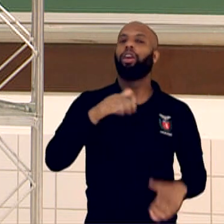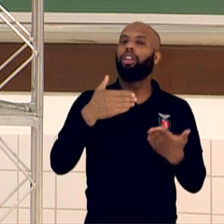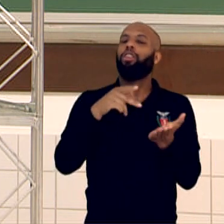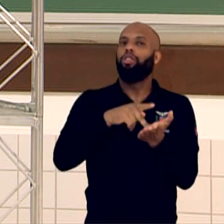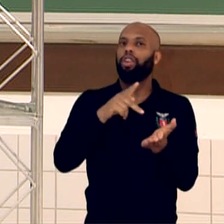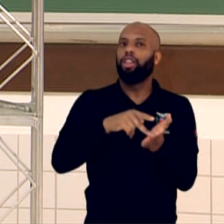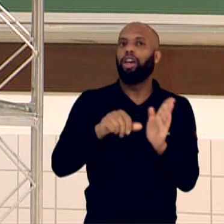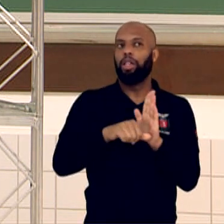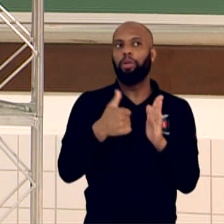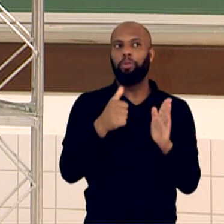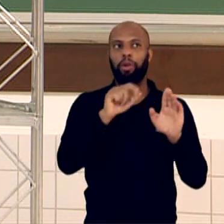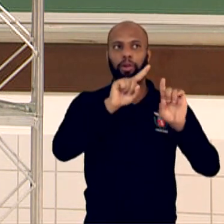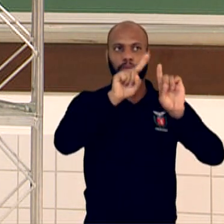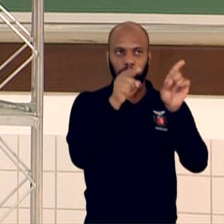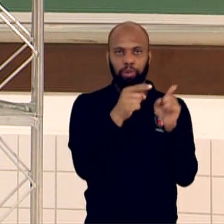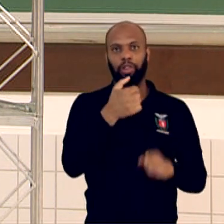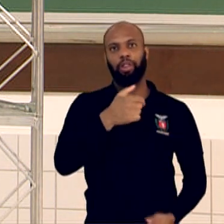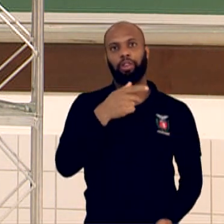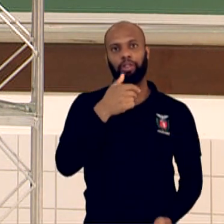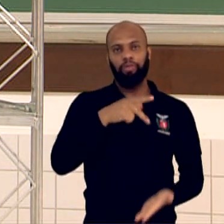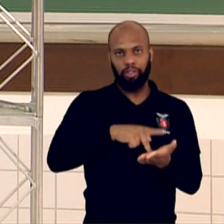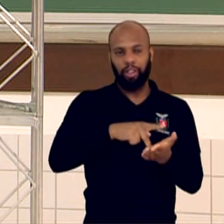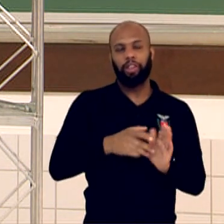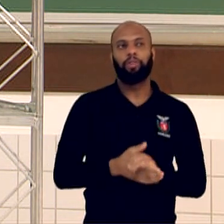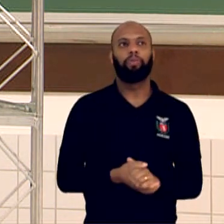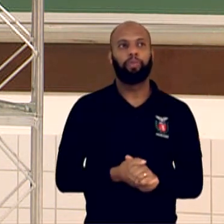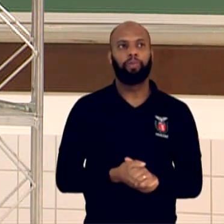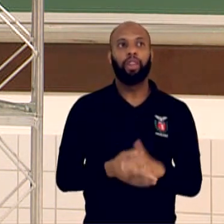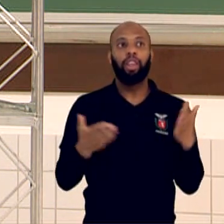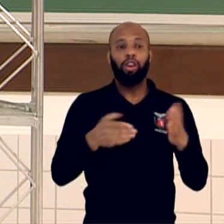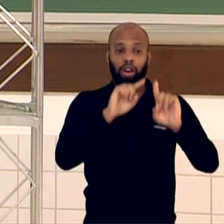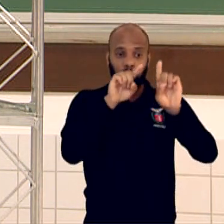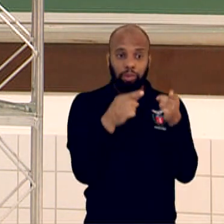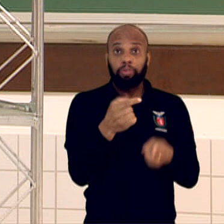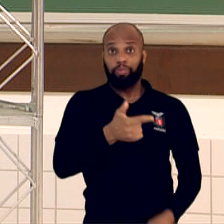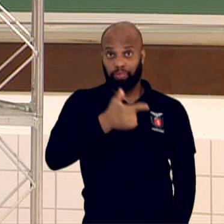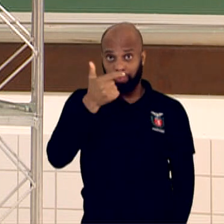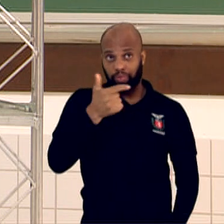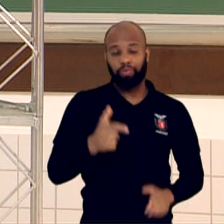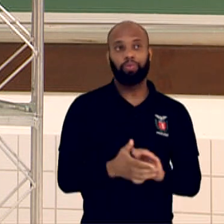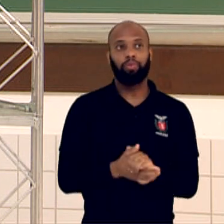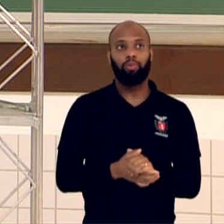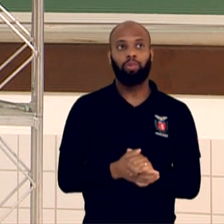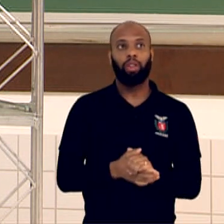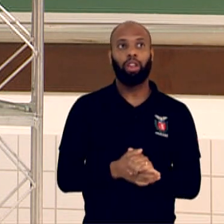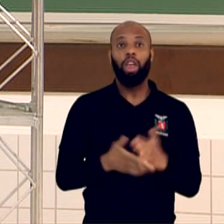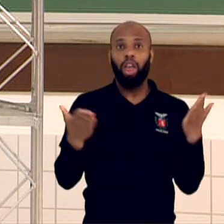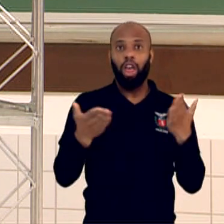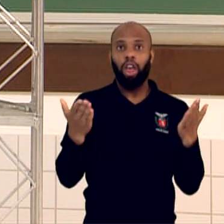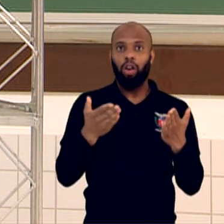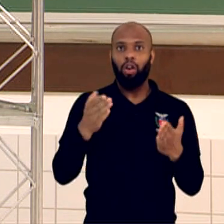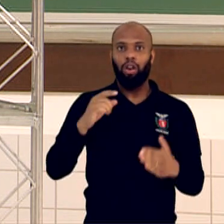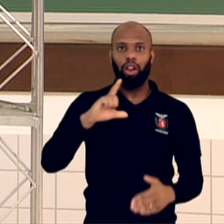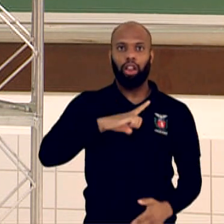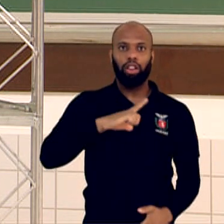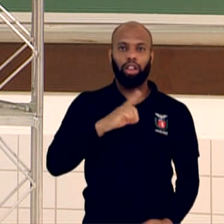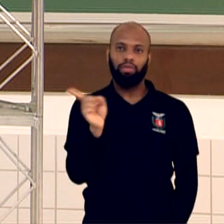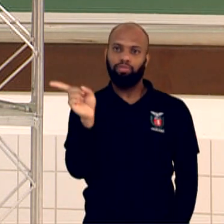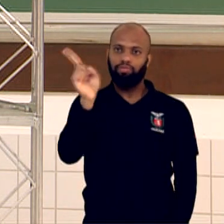verdadeira. Beleza? Vamos para a segunda. A segunda afirmação, o arco de medida